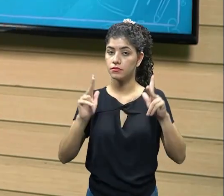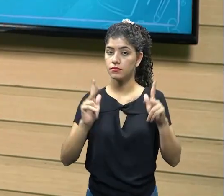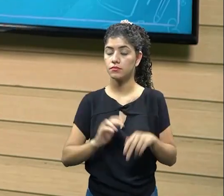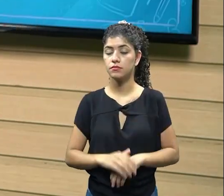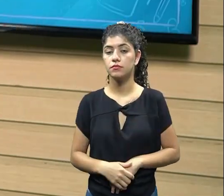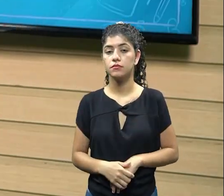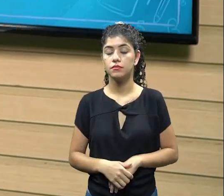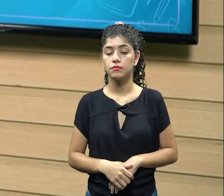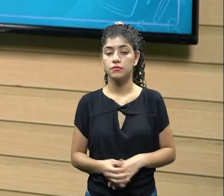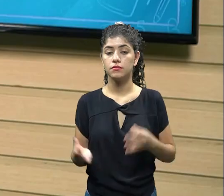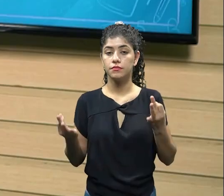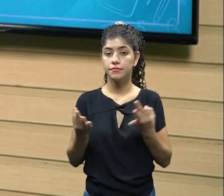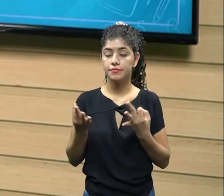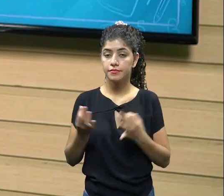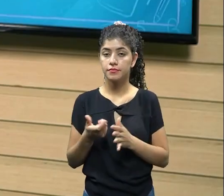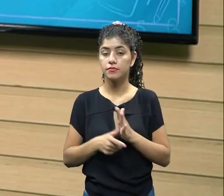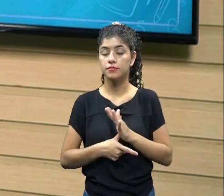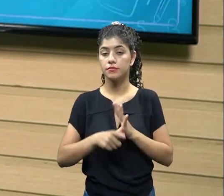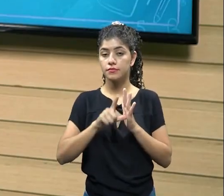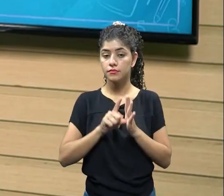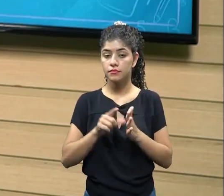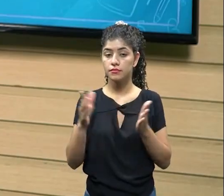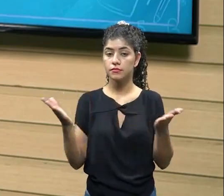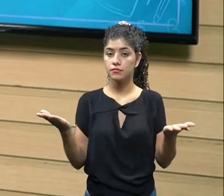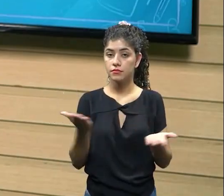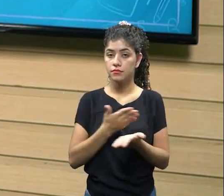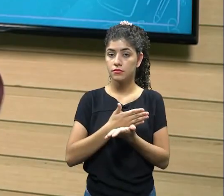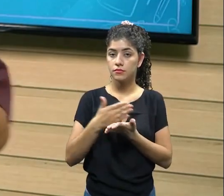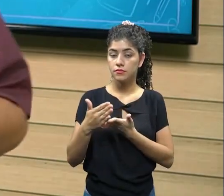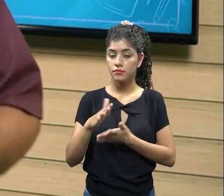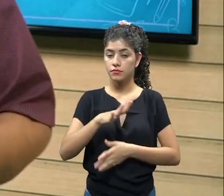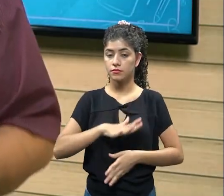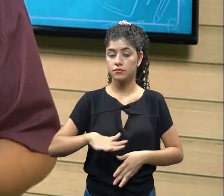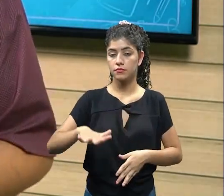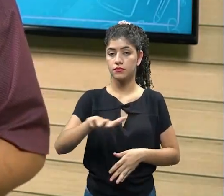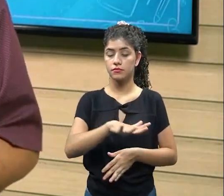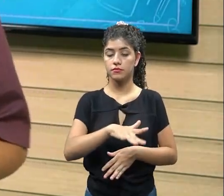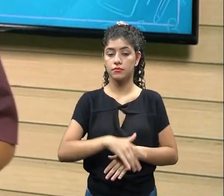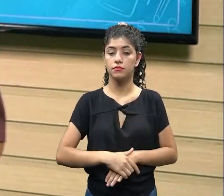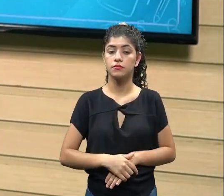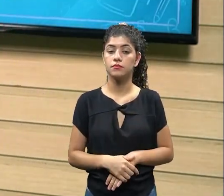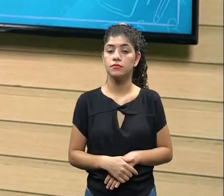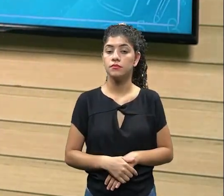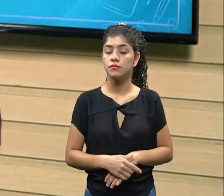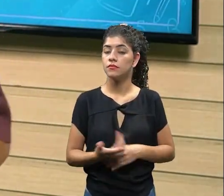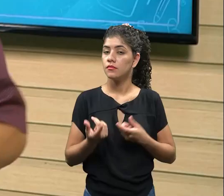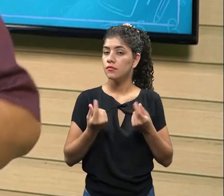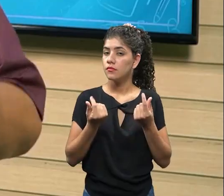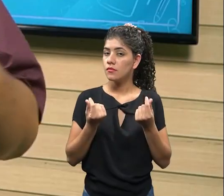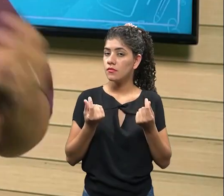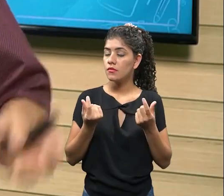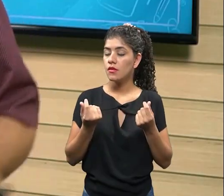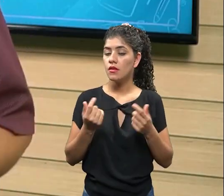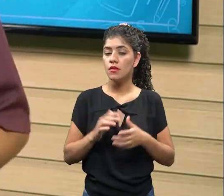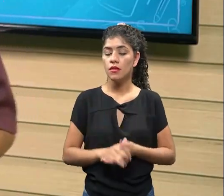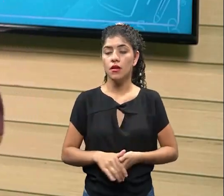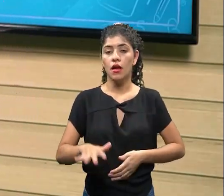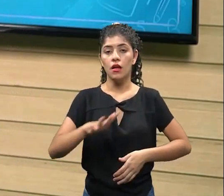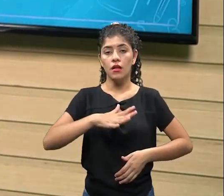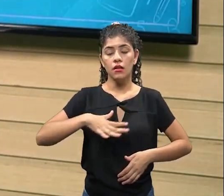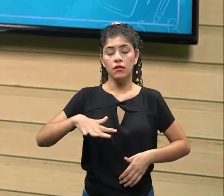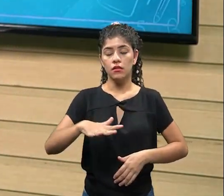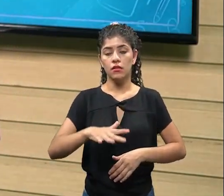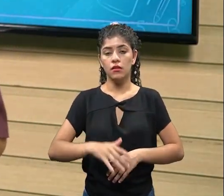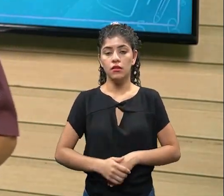diferença. Perfeito? Mas antes de entrar um âmbito literalmente da questão financeira, toda a